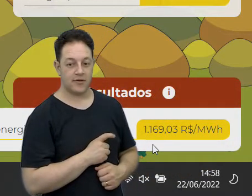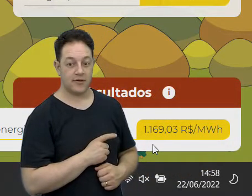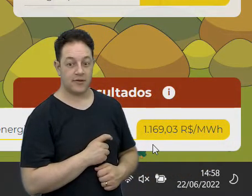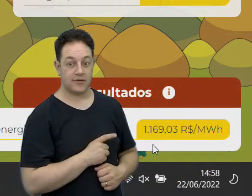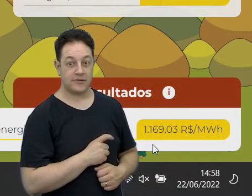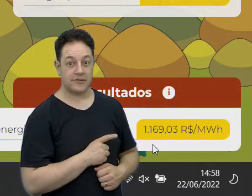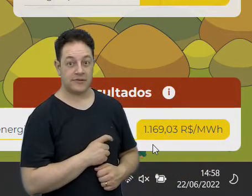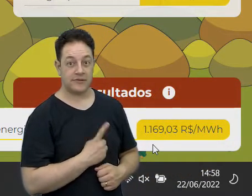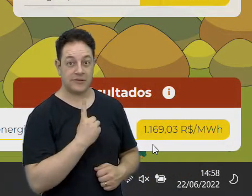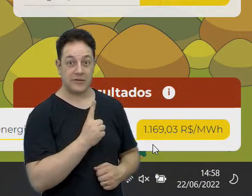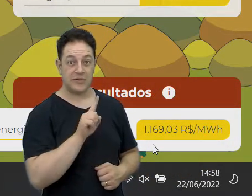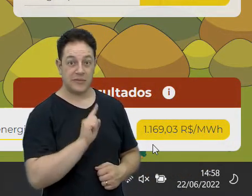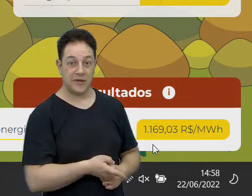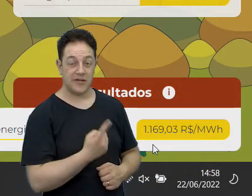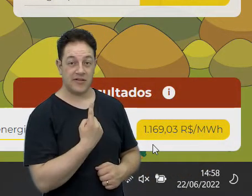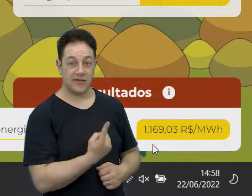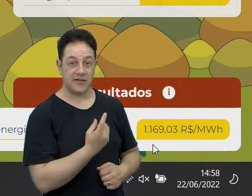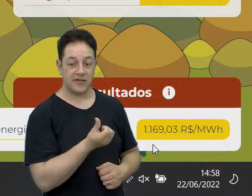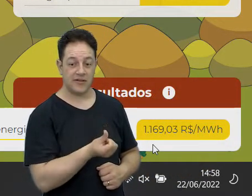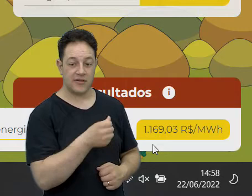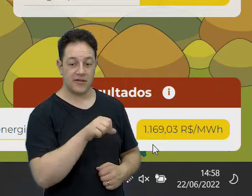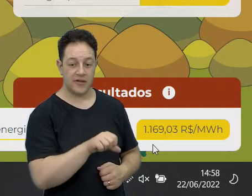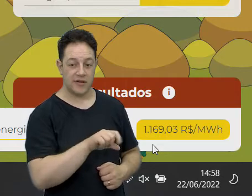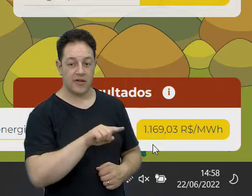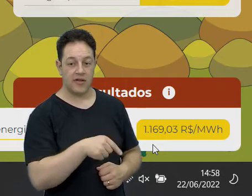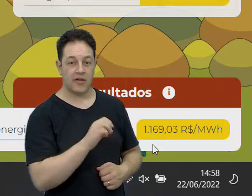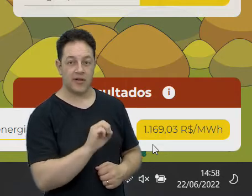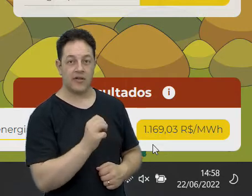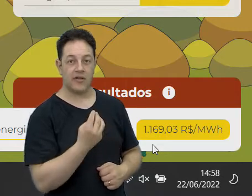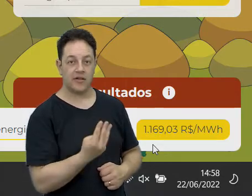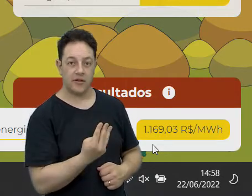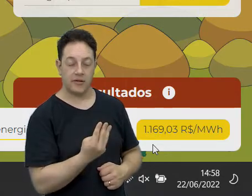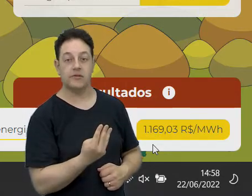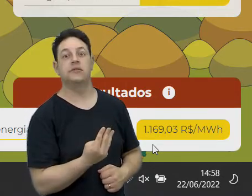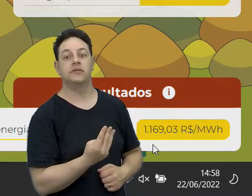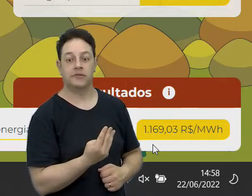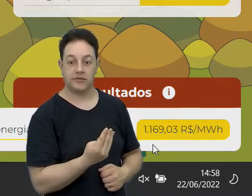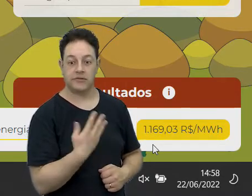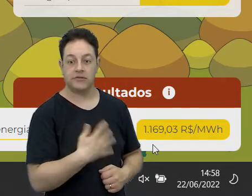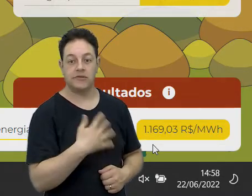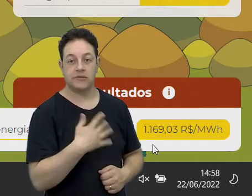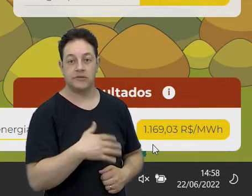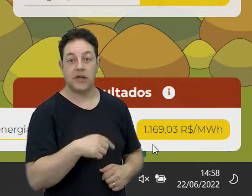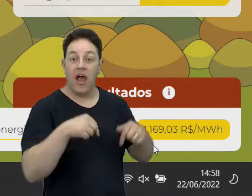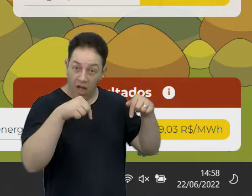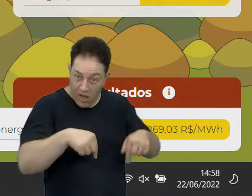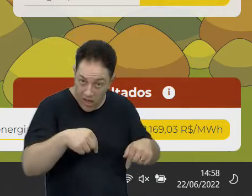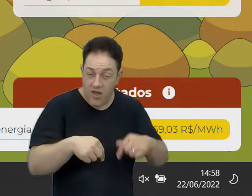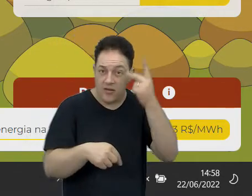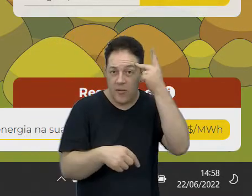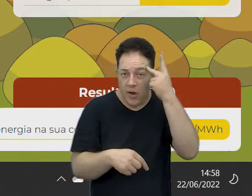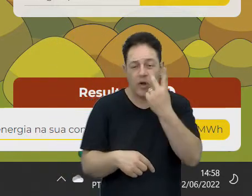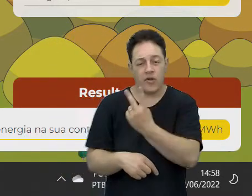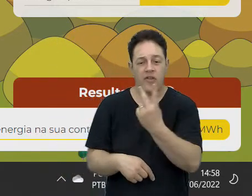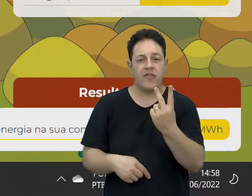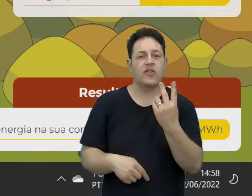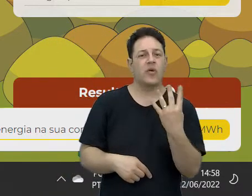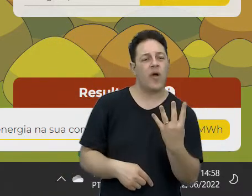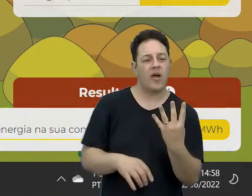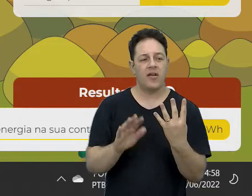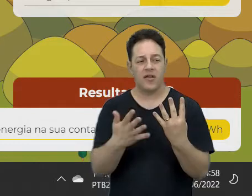1.169,03 centavos. 1.169. A gente tá pagando 224 em média. Imagina, isso é muito caro. Dá um aumento